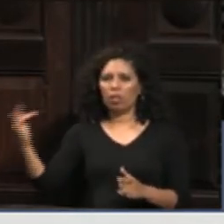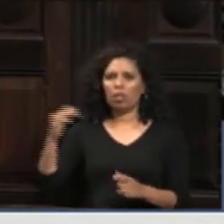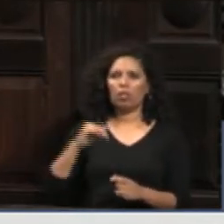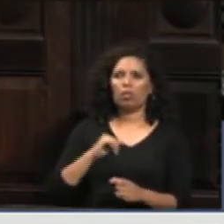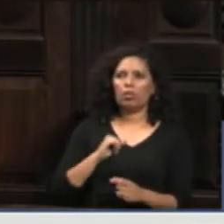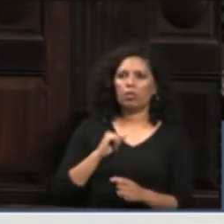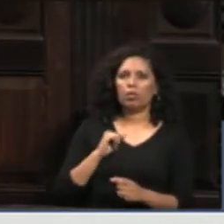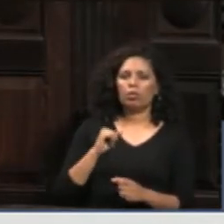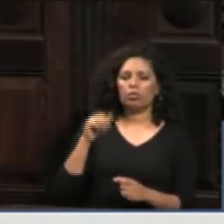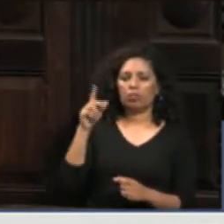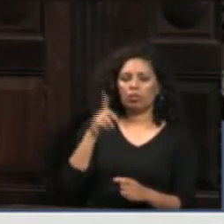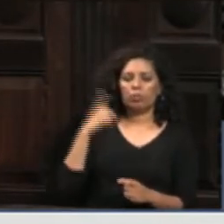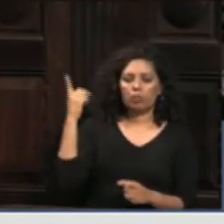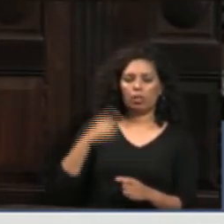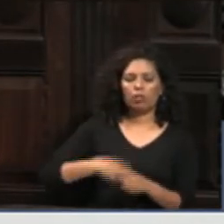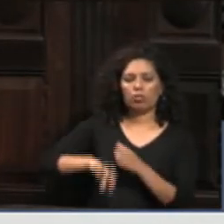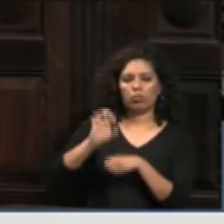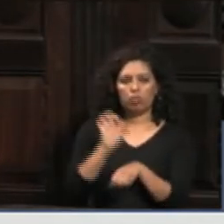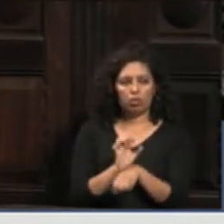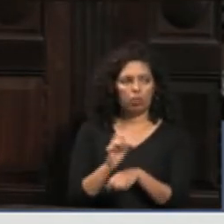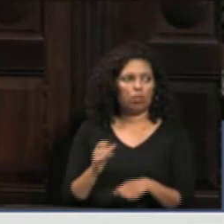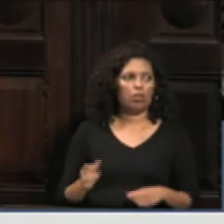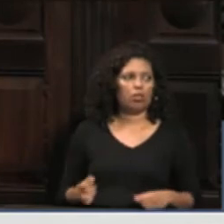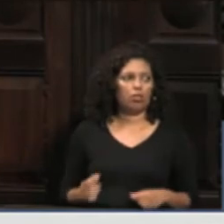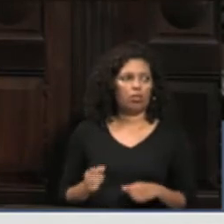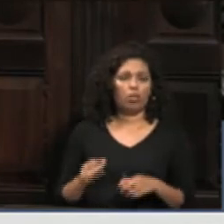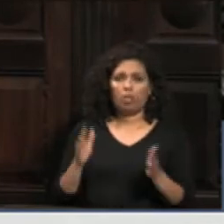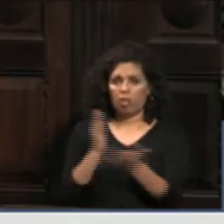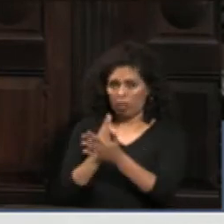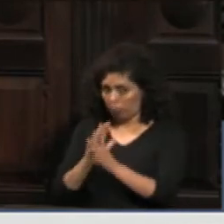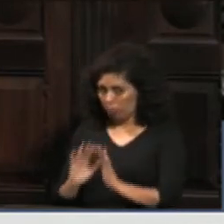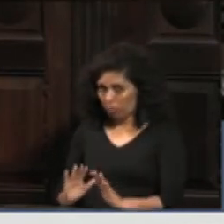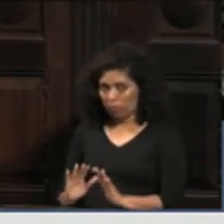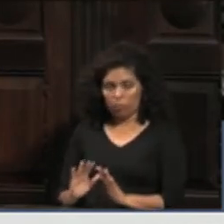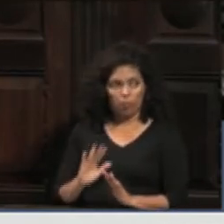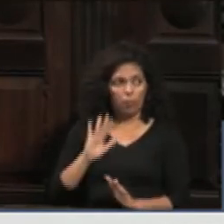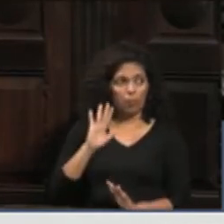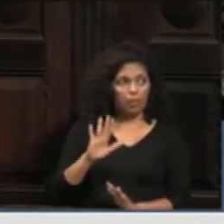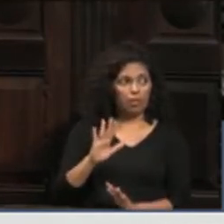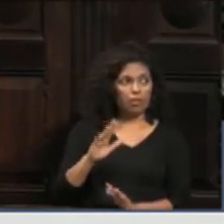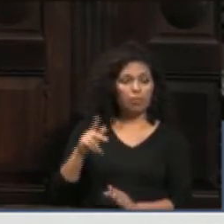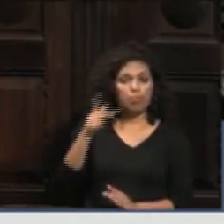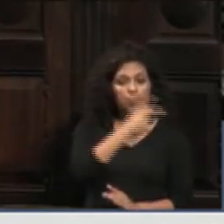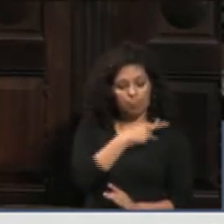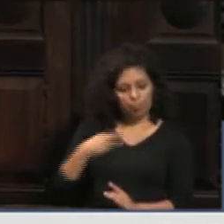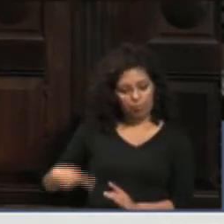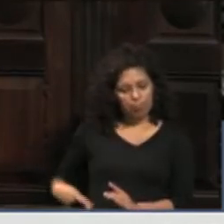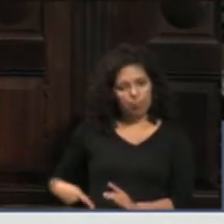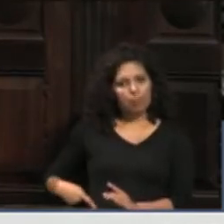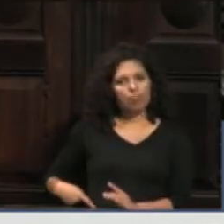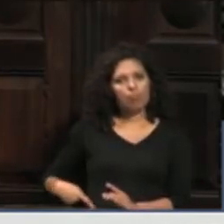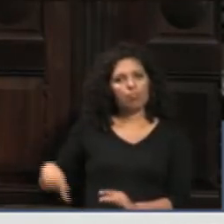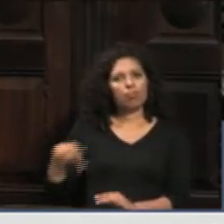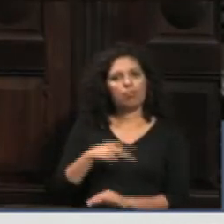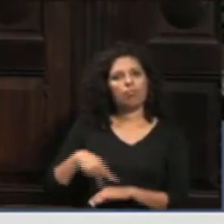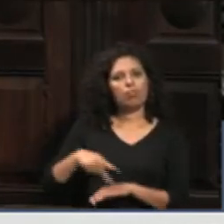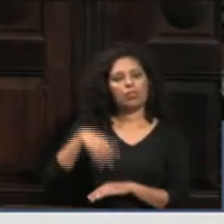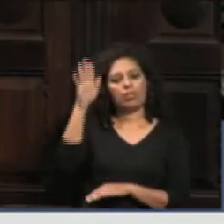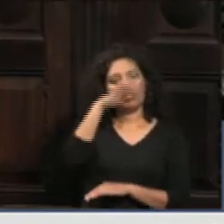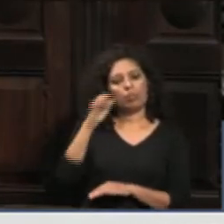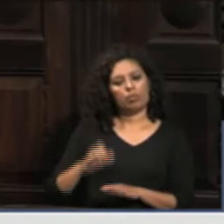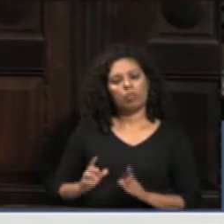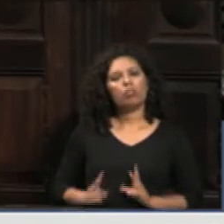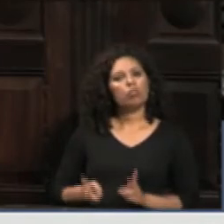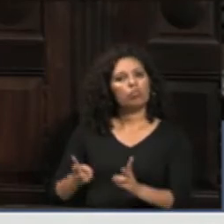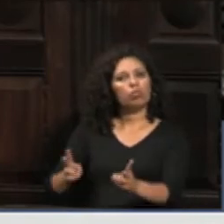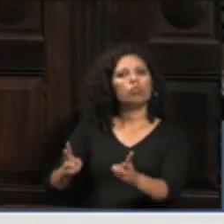deputado estadual, se encerrou. Mas em relação à presidência da República, ainda